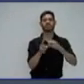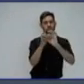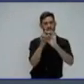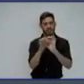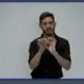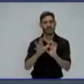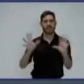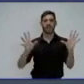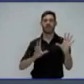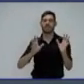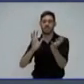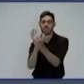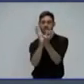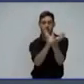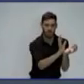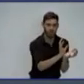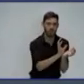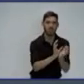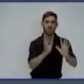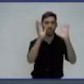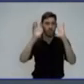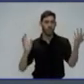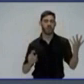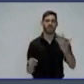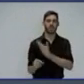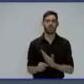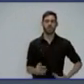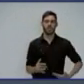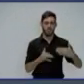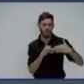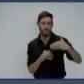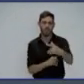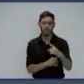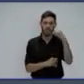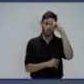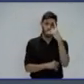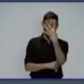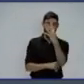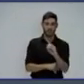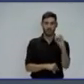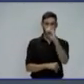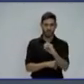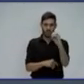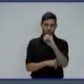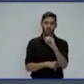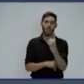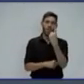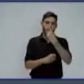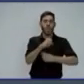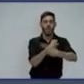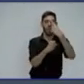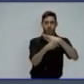disposição dessas entidades em evento público a partir do próximo dia 4 de outubro, quando estaremos a um ano das